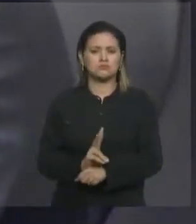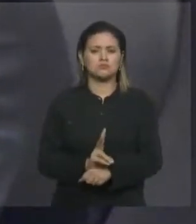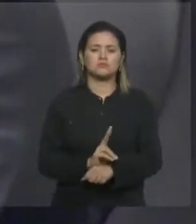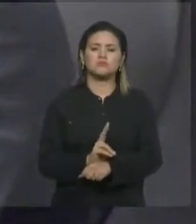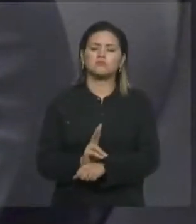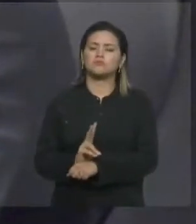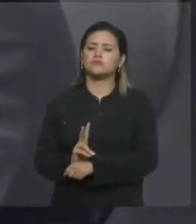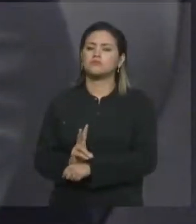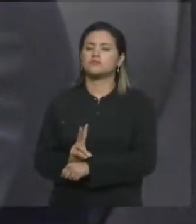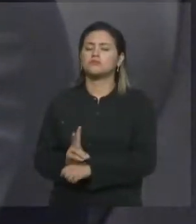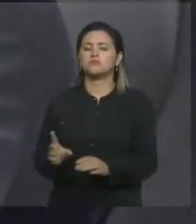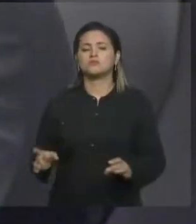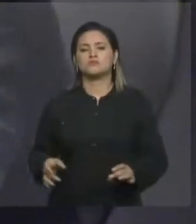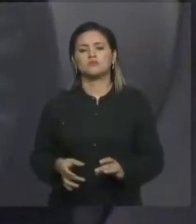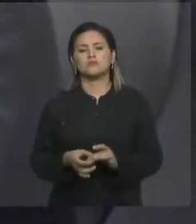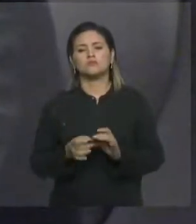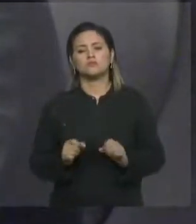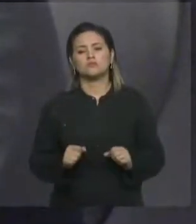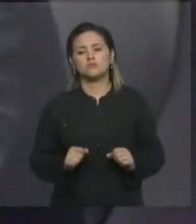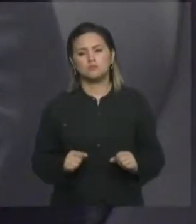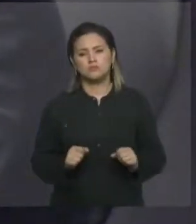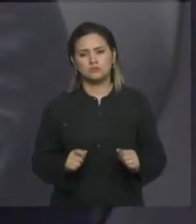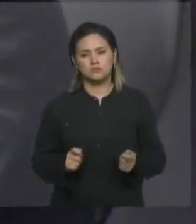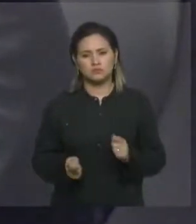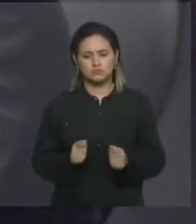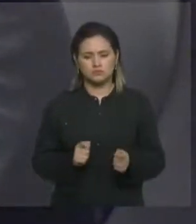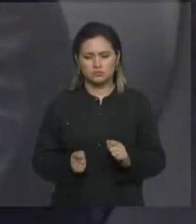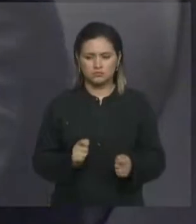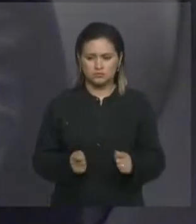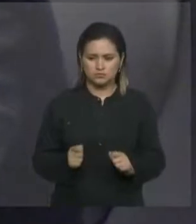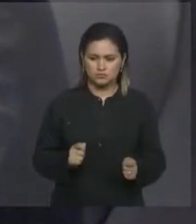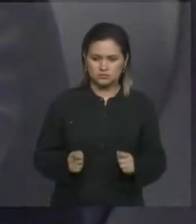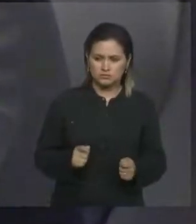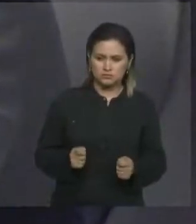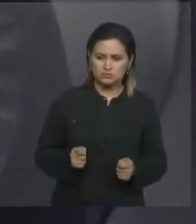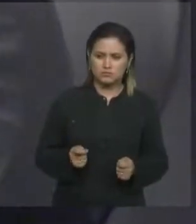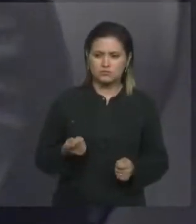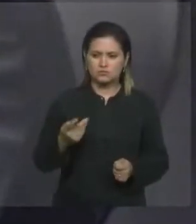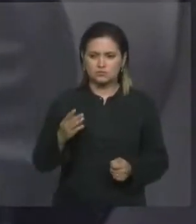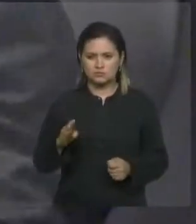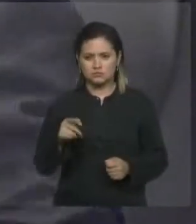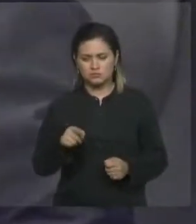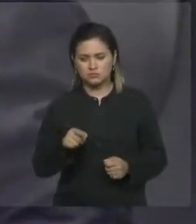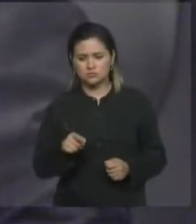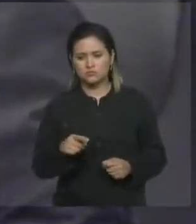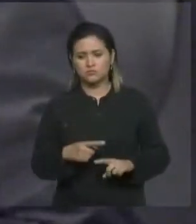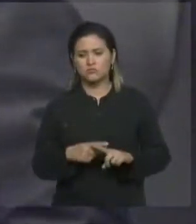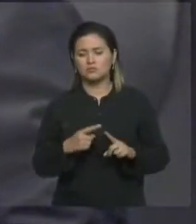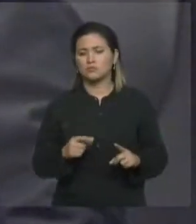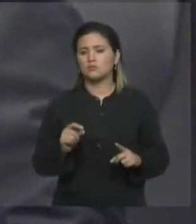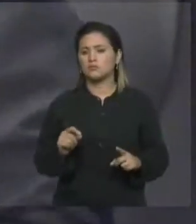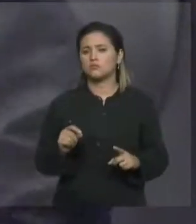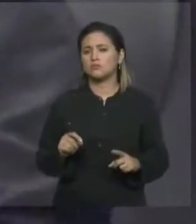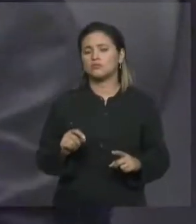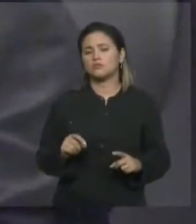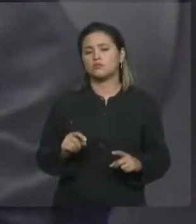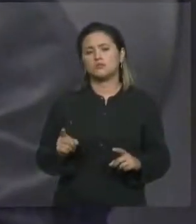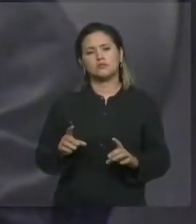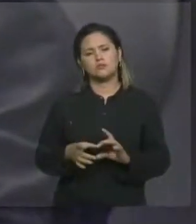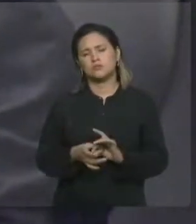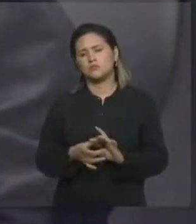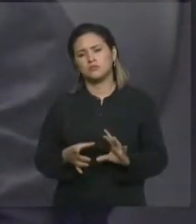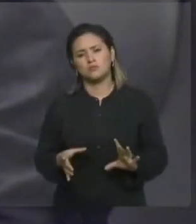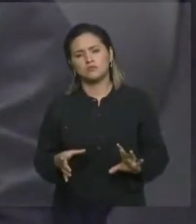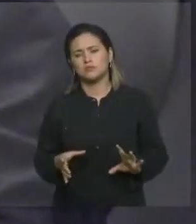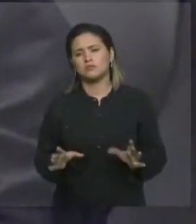qualquer convênio, pode botar um gestor, se propuseram até colocar um gestor, mas que não deixem, por exemplo, tem